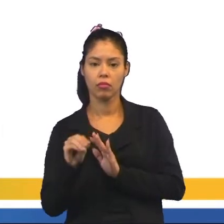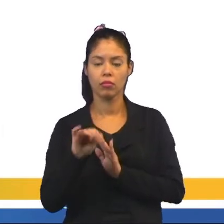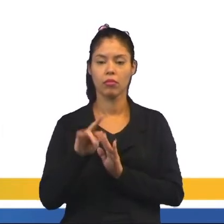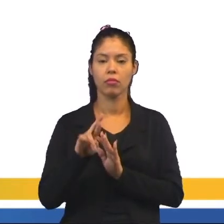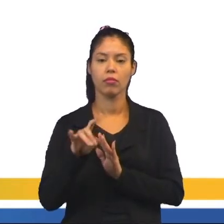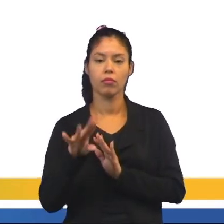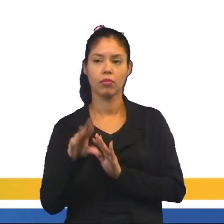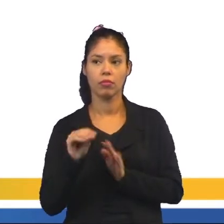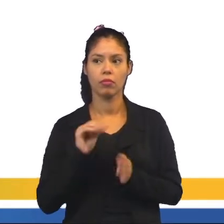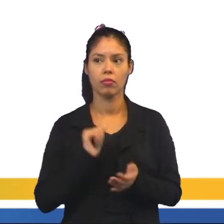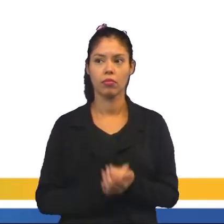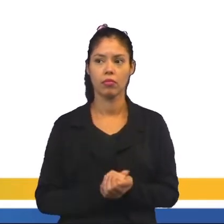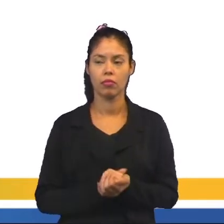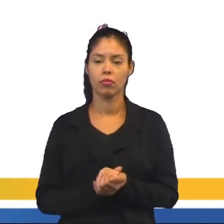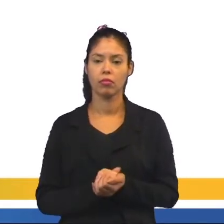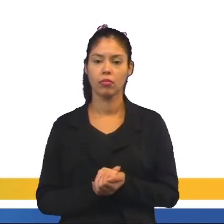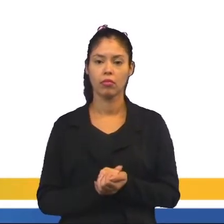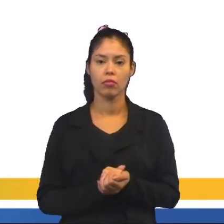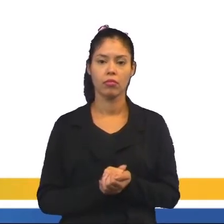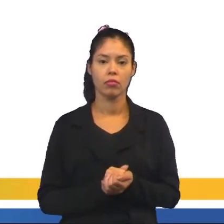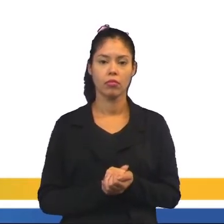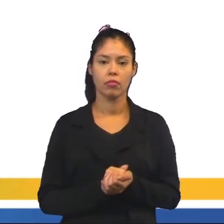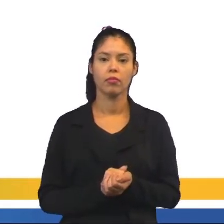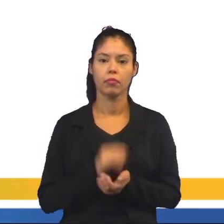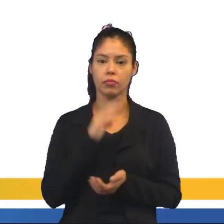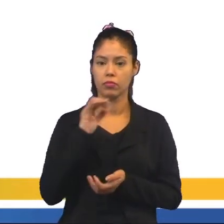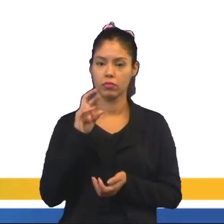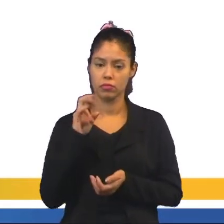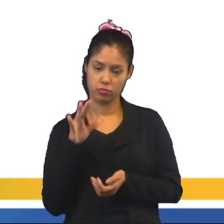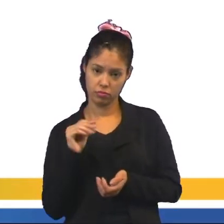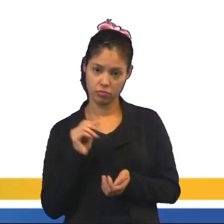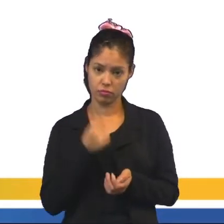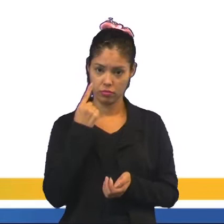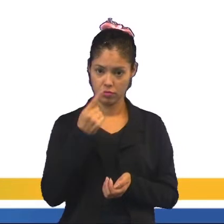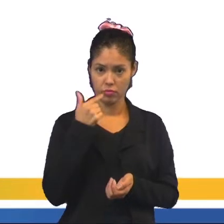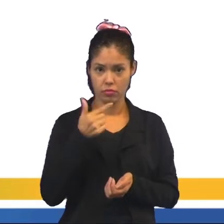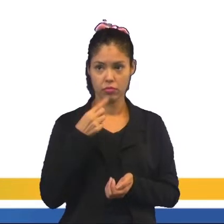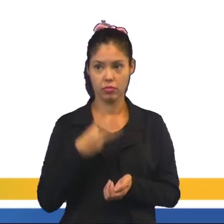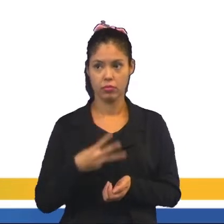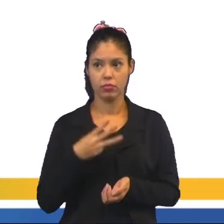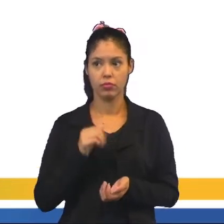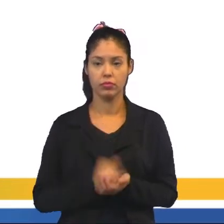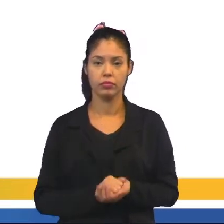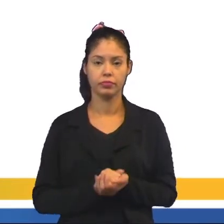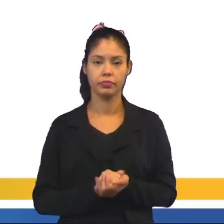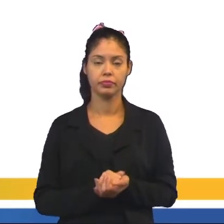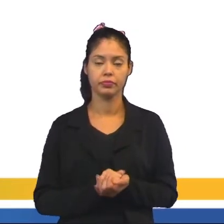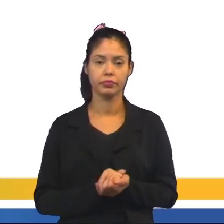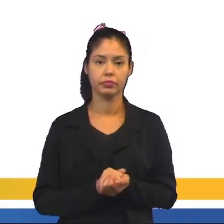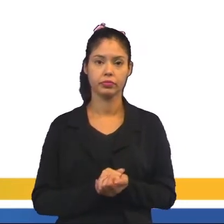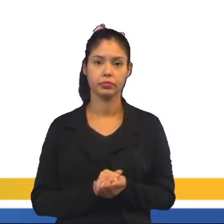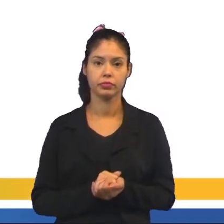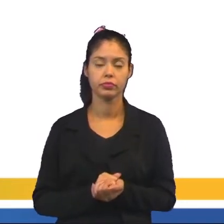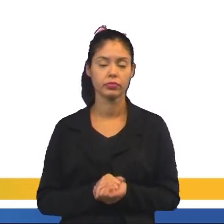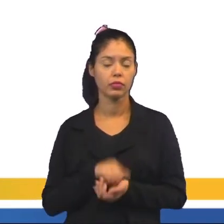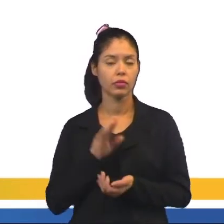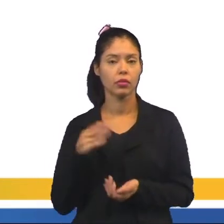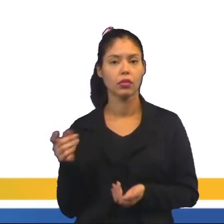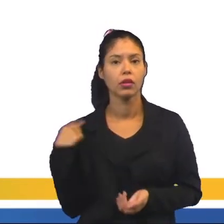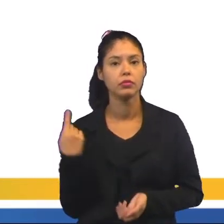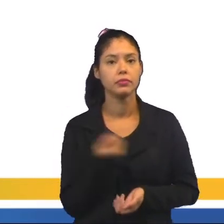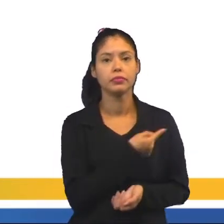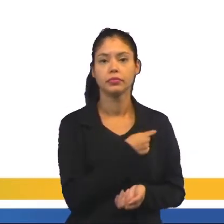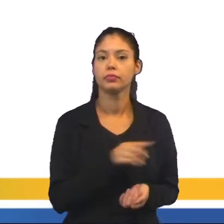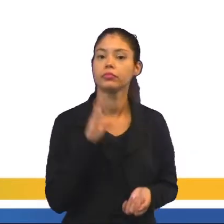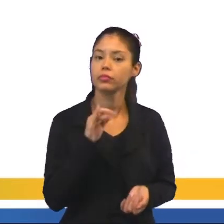imperativo e nós temos as conjugação né primeira segunda e terceira descendência tá galerinha quando a gente